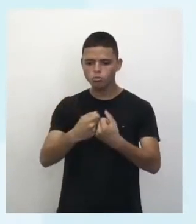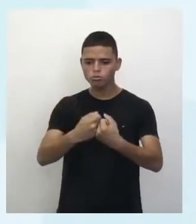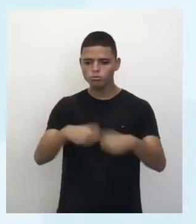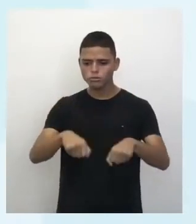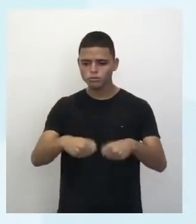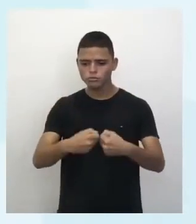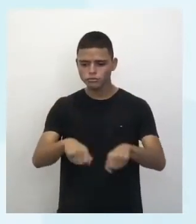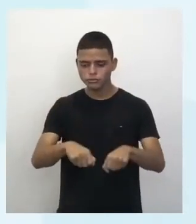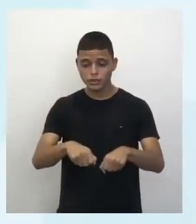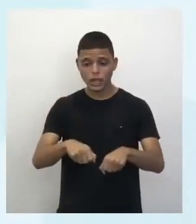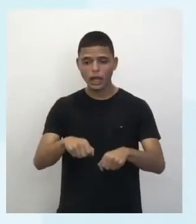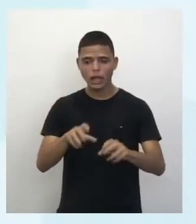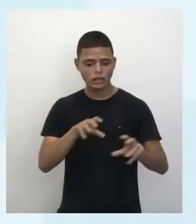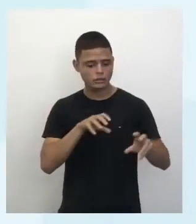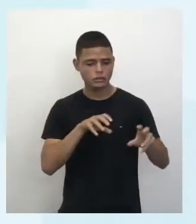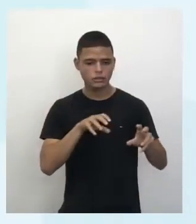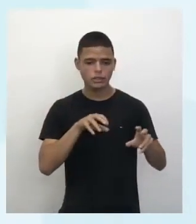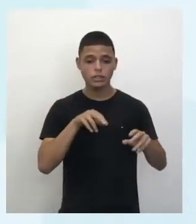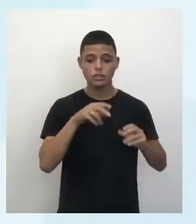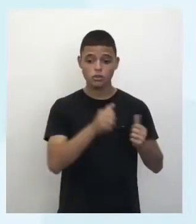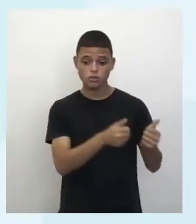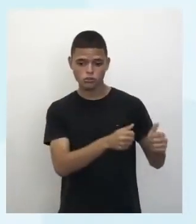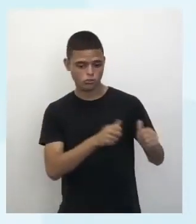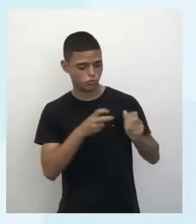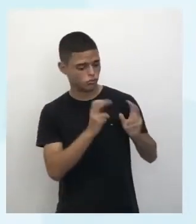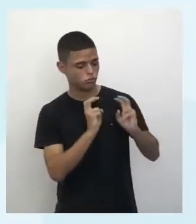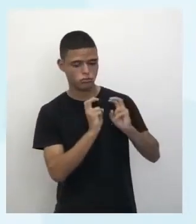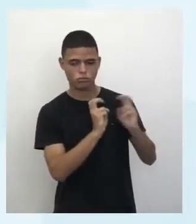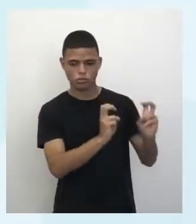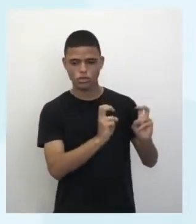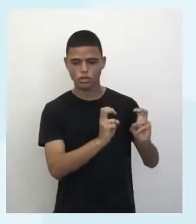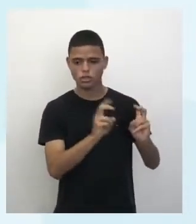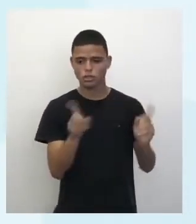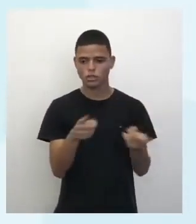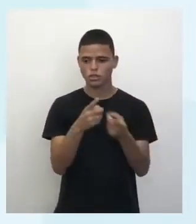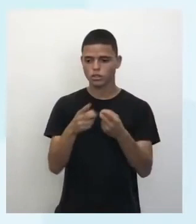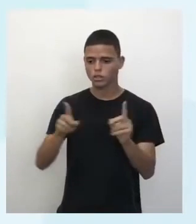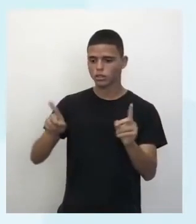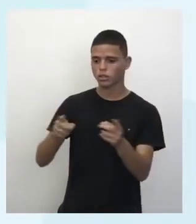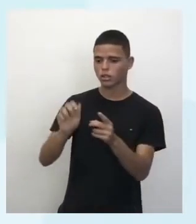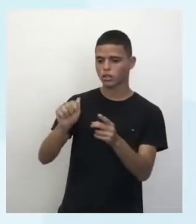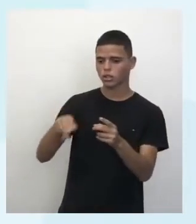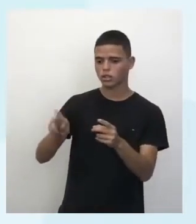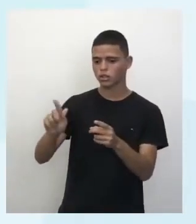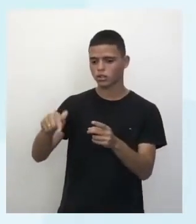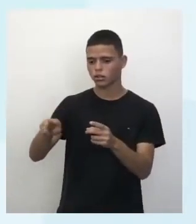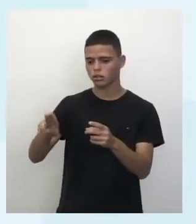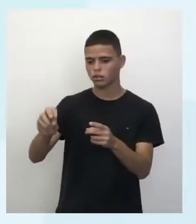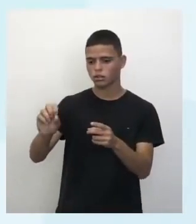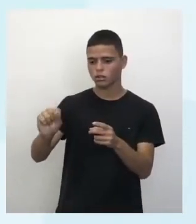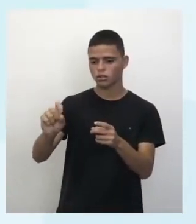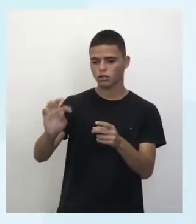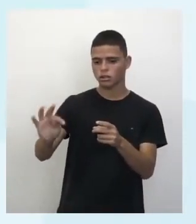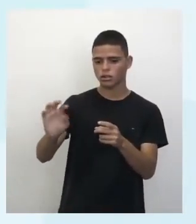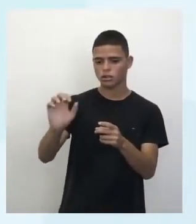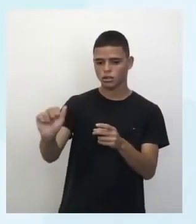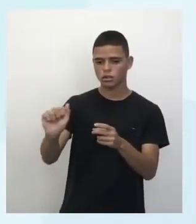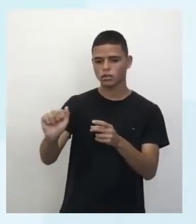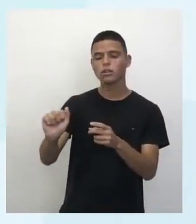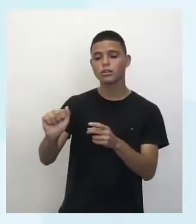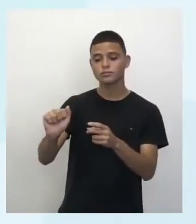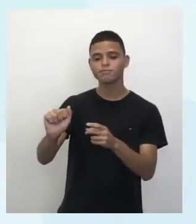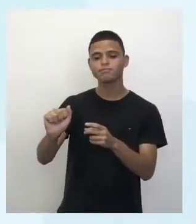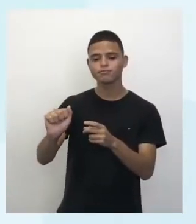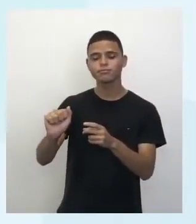Eu acho que isso foi depois de um show ali, né, ali na Augusta, que a gente vai andando, né, porque, né, por que a gente vai pegar